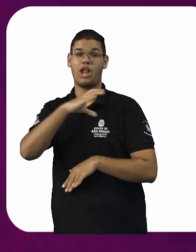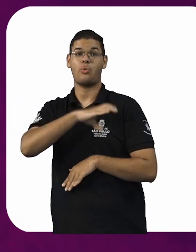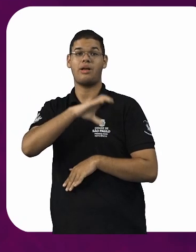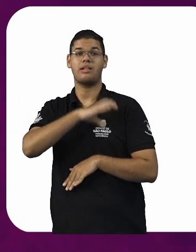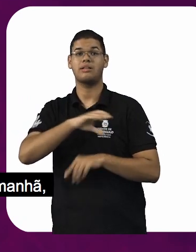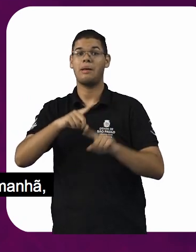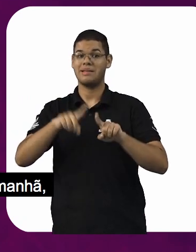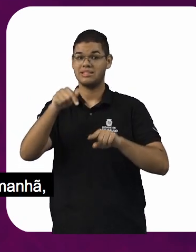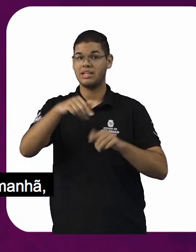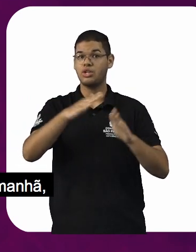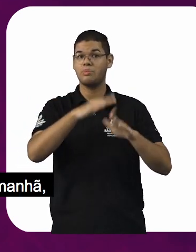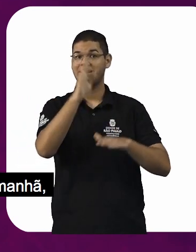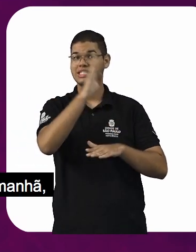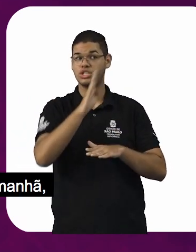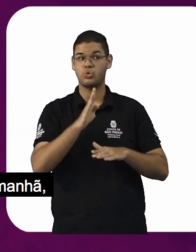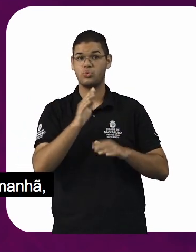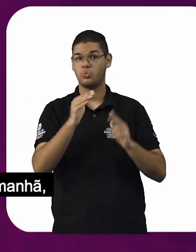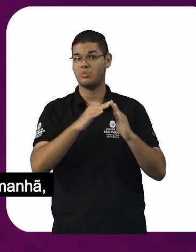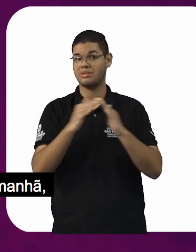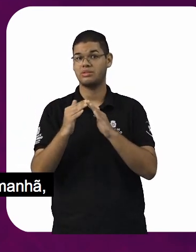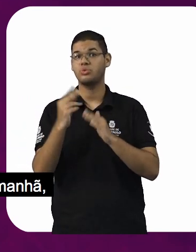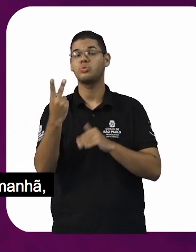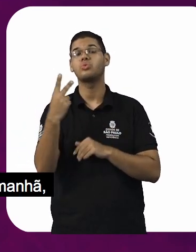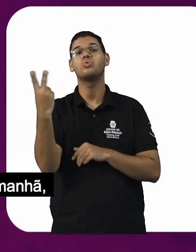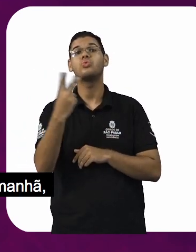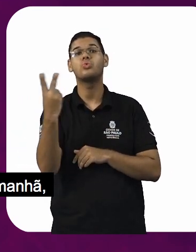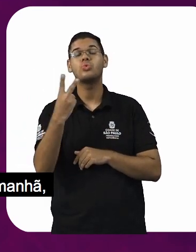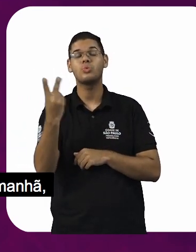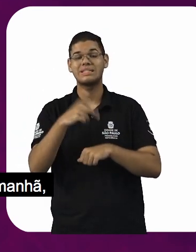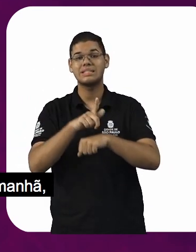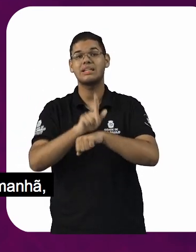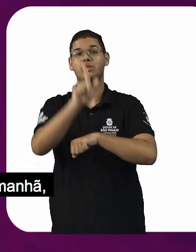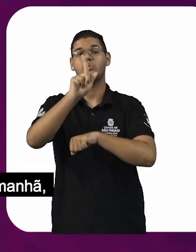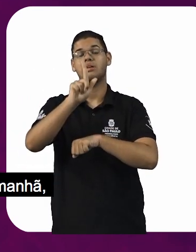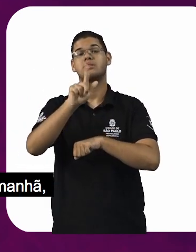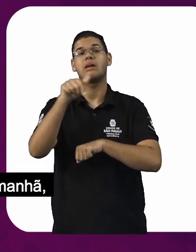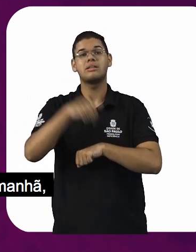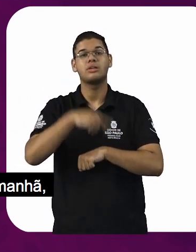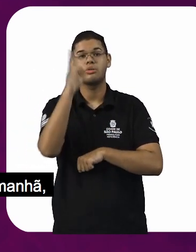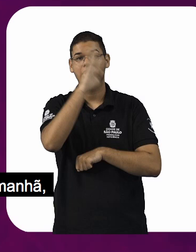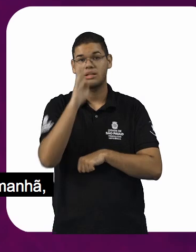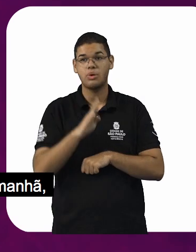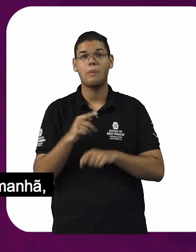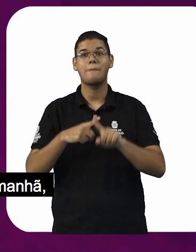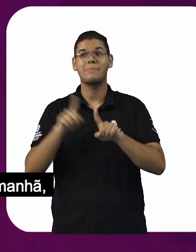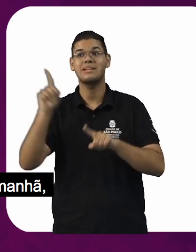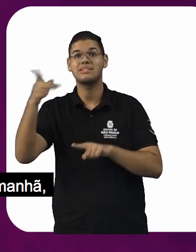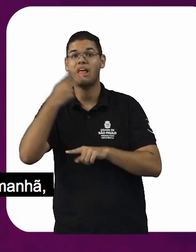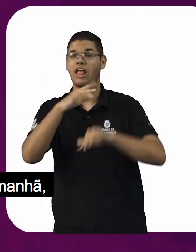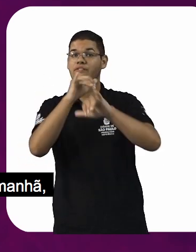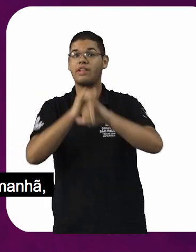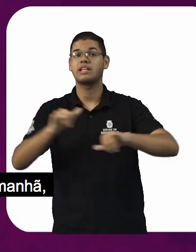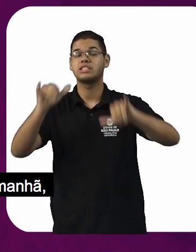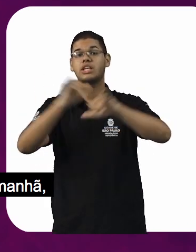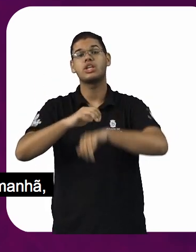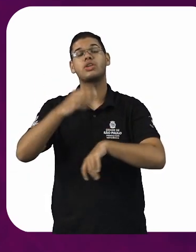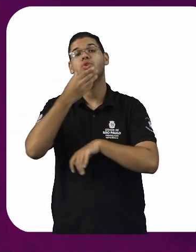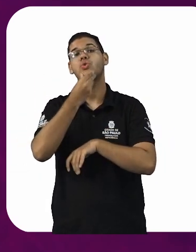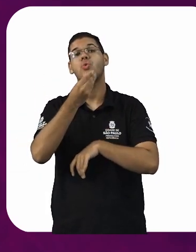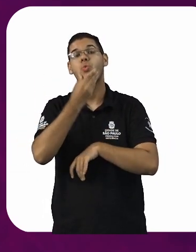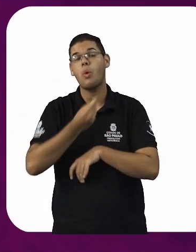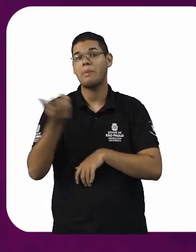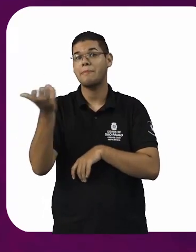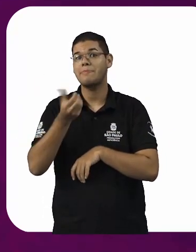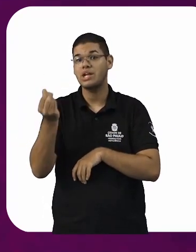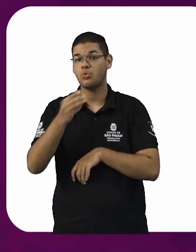Teve que sair do Brasil. Não, teve que sair do Brasil, mas assim, com 2 graduações no emprego em que ela diz que o homem branco cis hétero sai do emprego